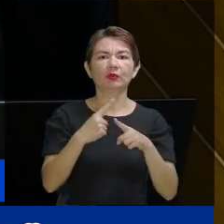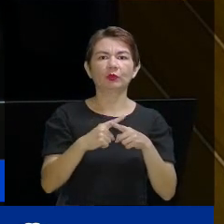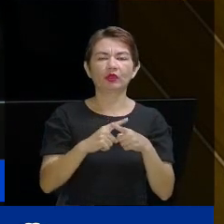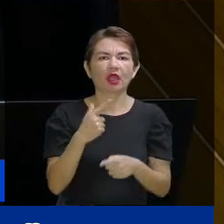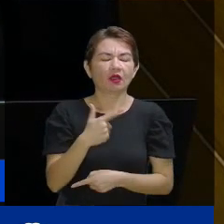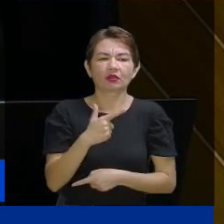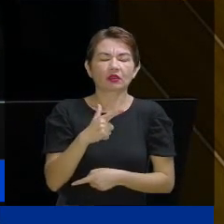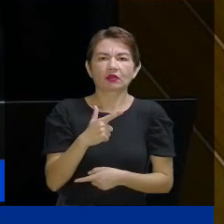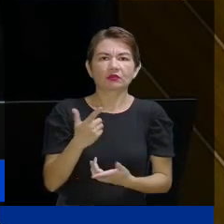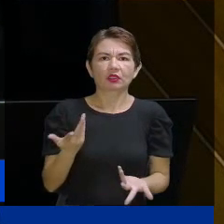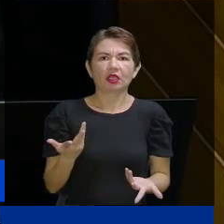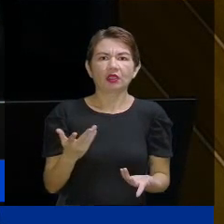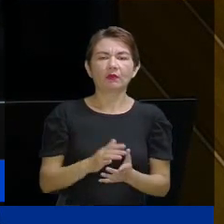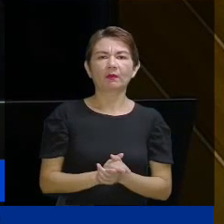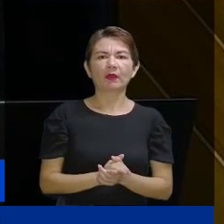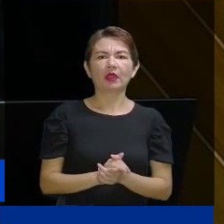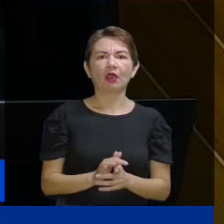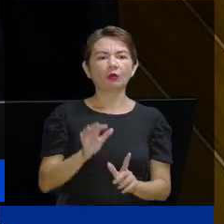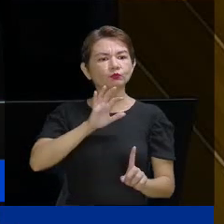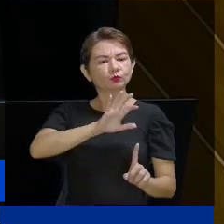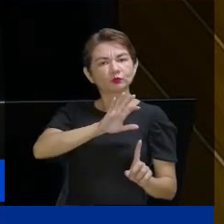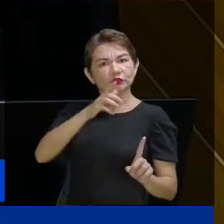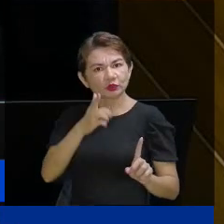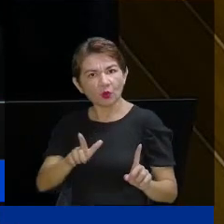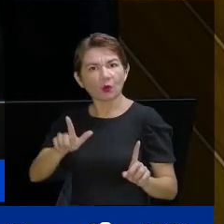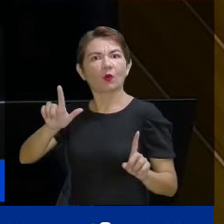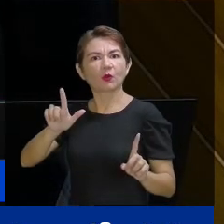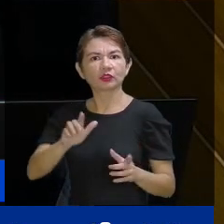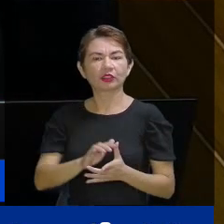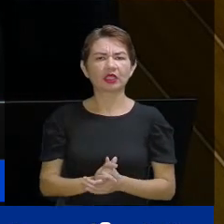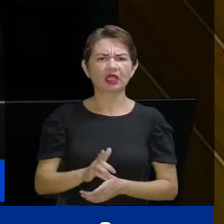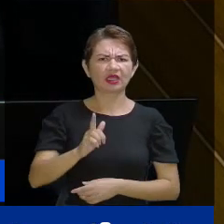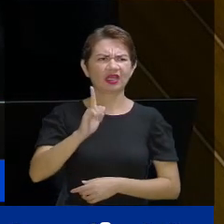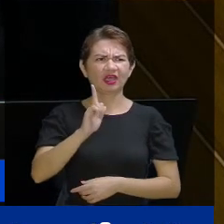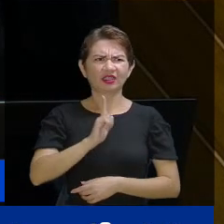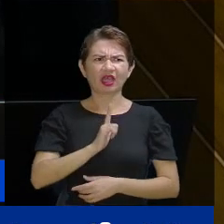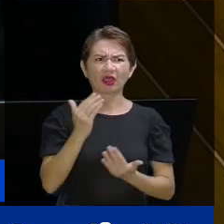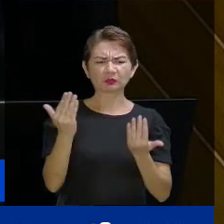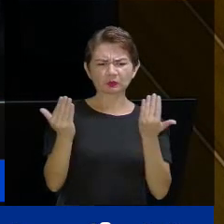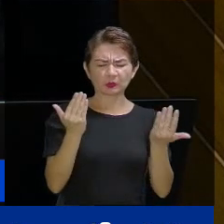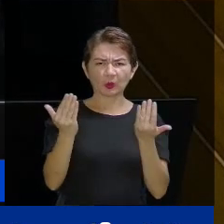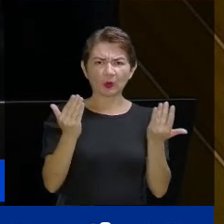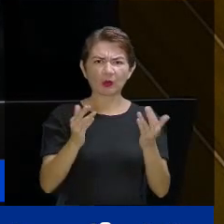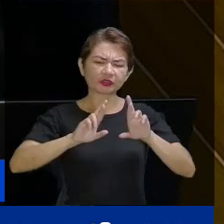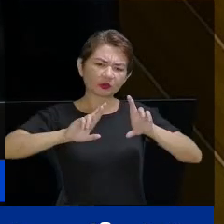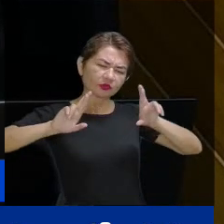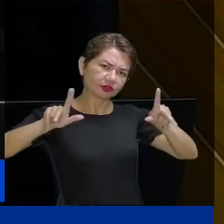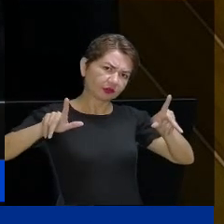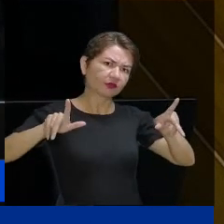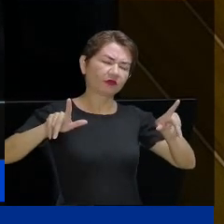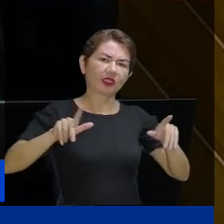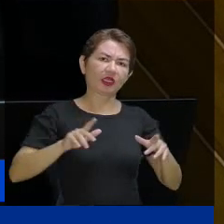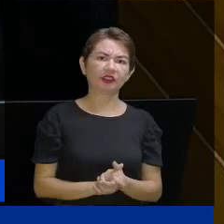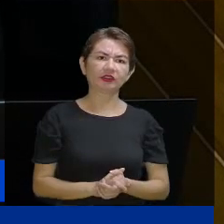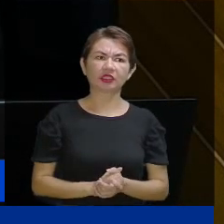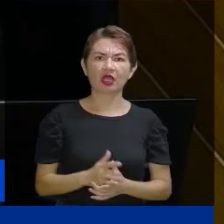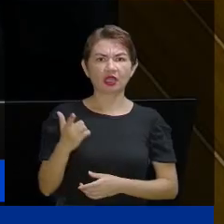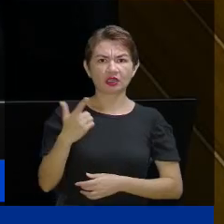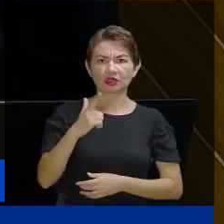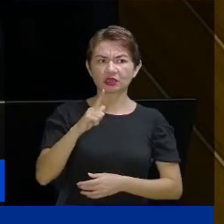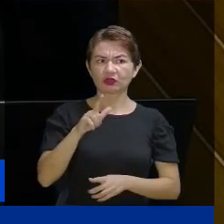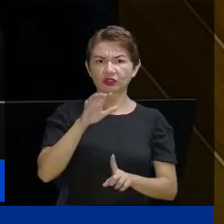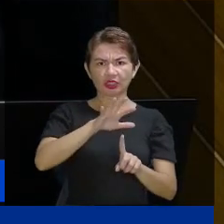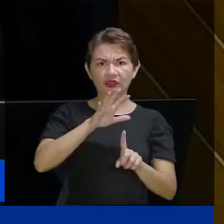não cabe intervenção de terceiro em mandado de segurança. É uma pergunta. Há existência de distinção em relação à jurisprudência de que não